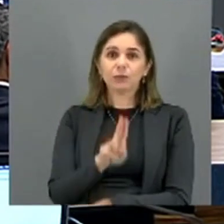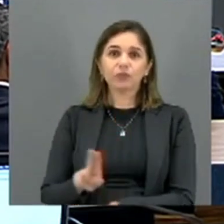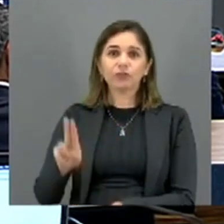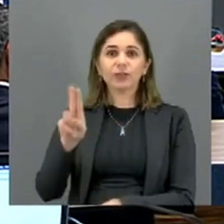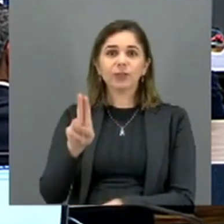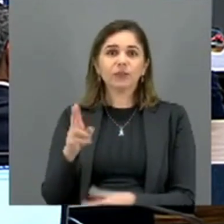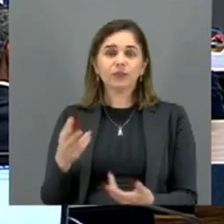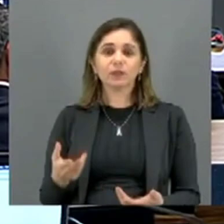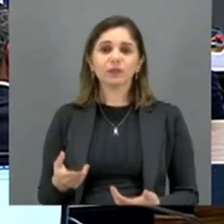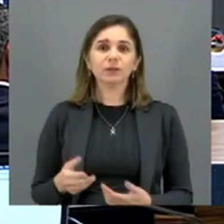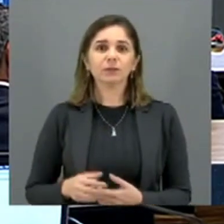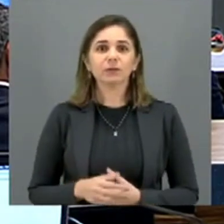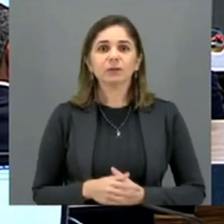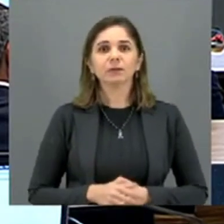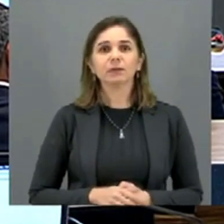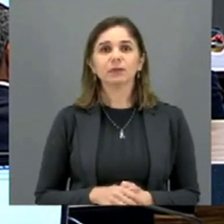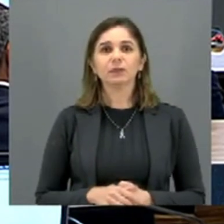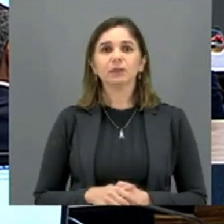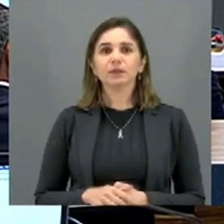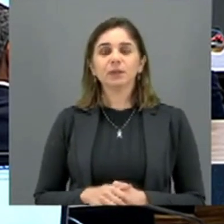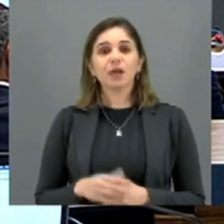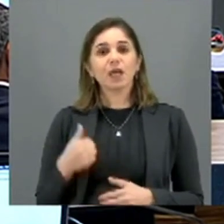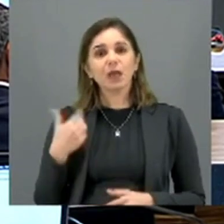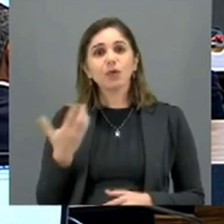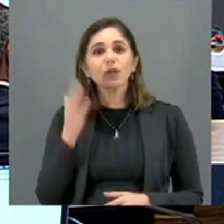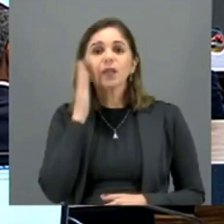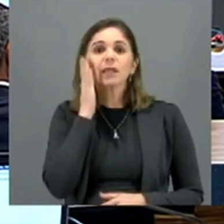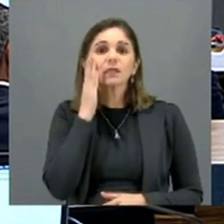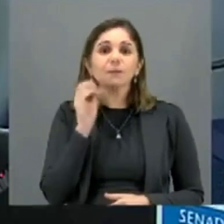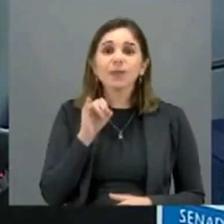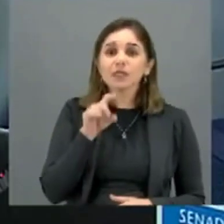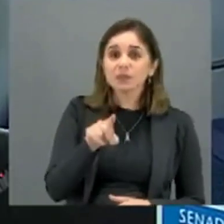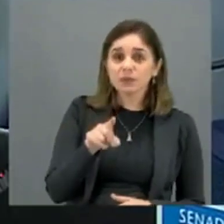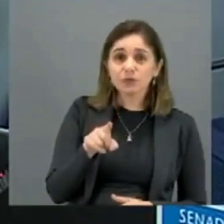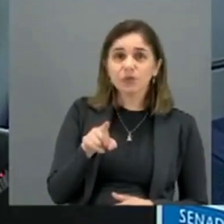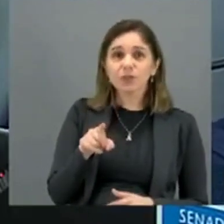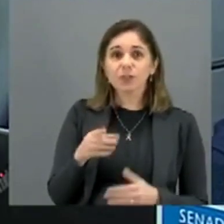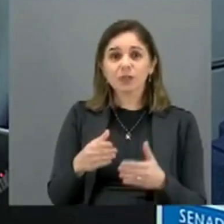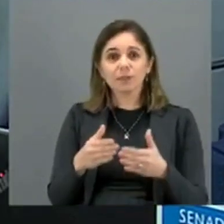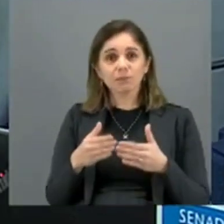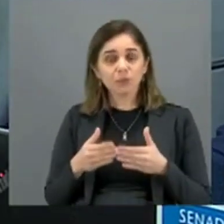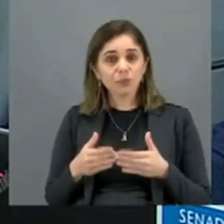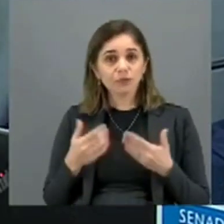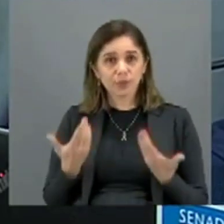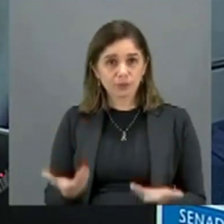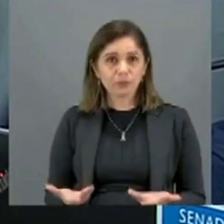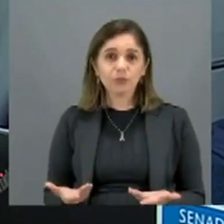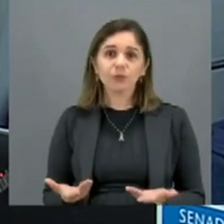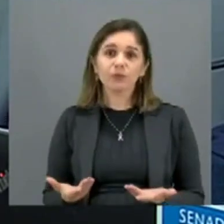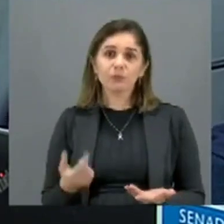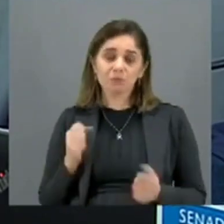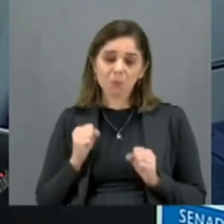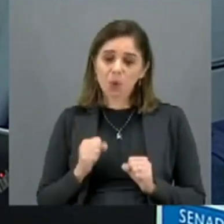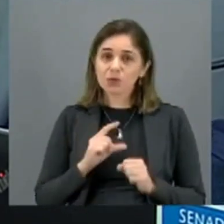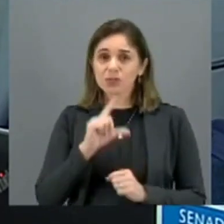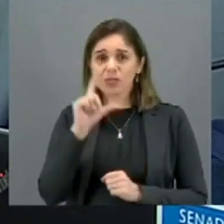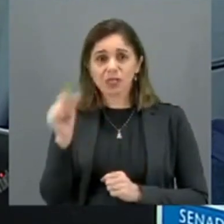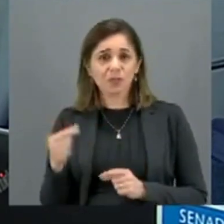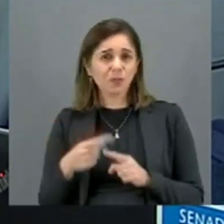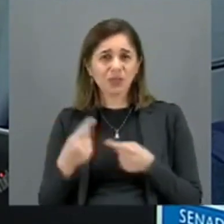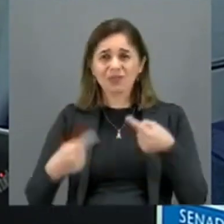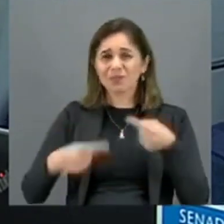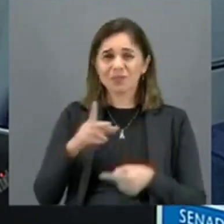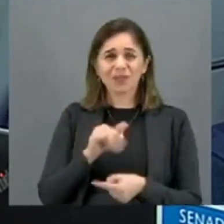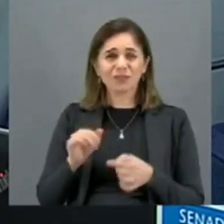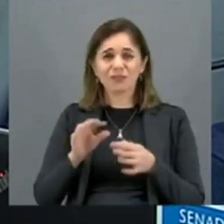Não, exatamente, talvez não chegue. Eu queria saber se o senhor concede a gentileza de eu me retirar, já que o debate vai demorar, eu posso